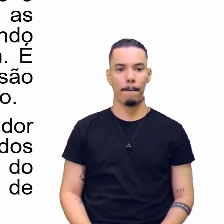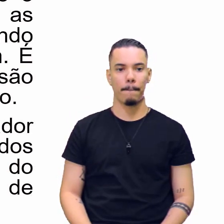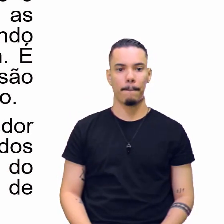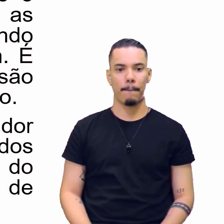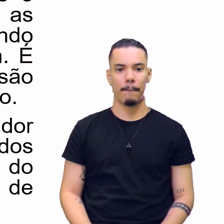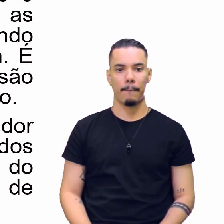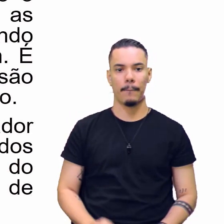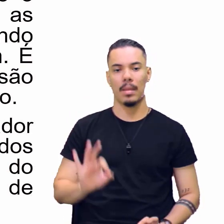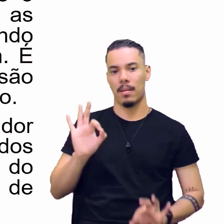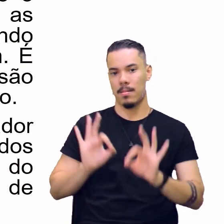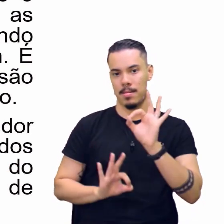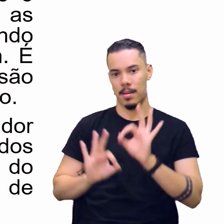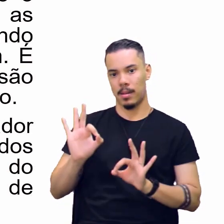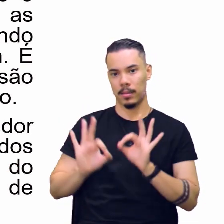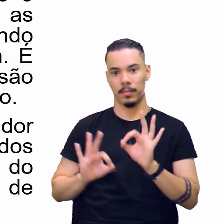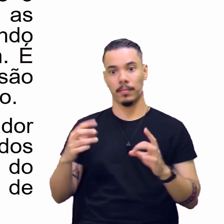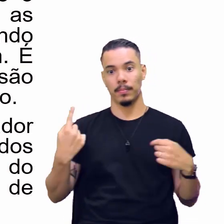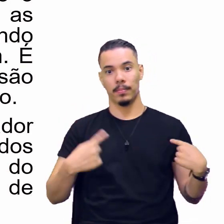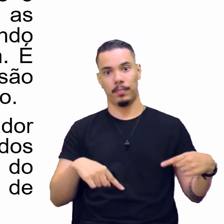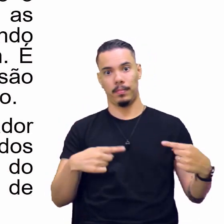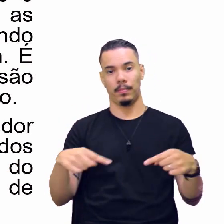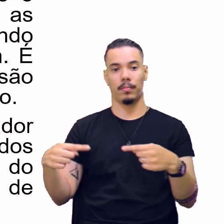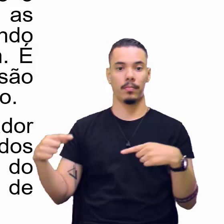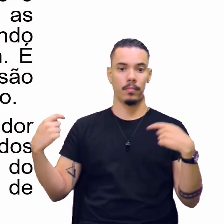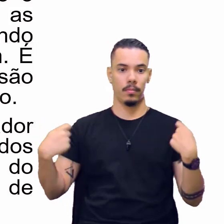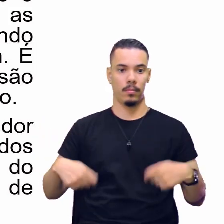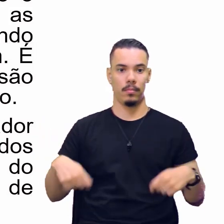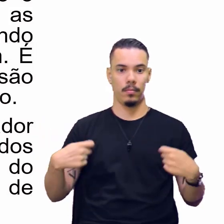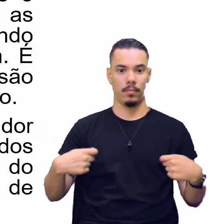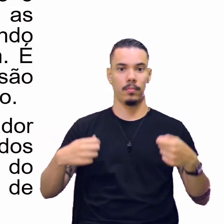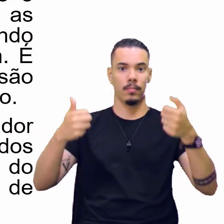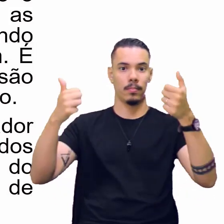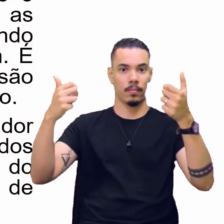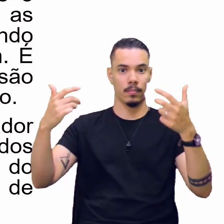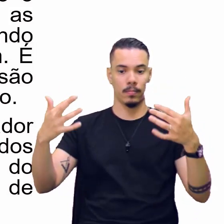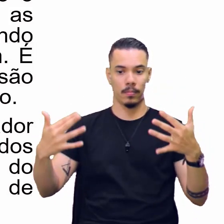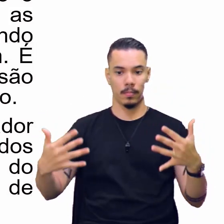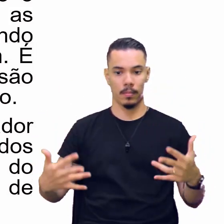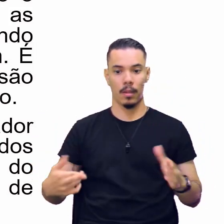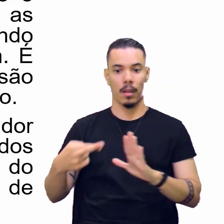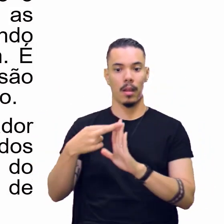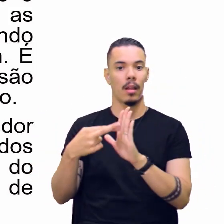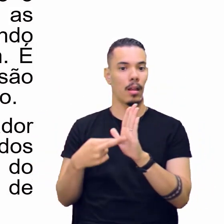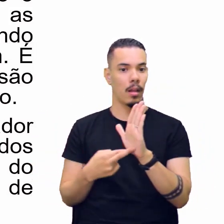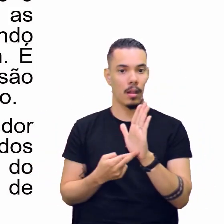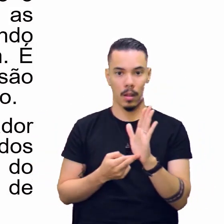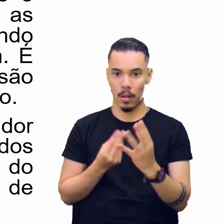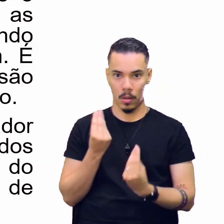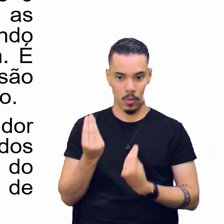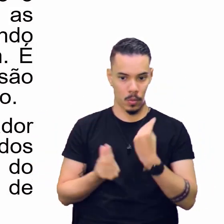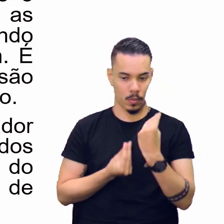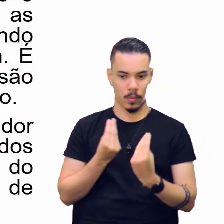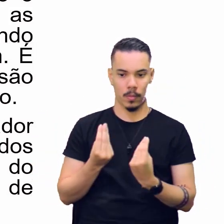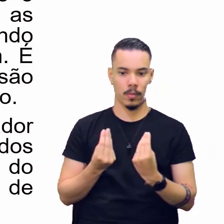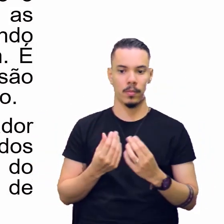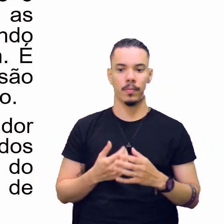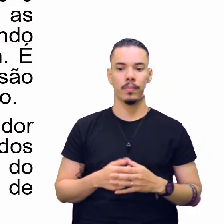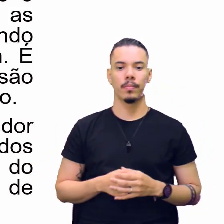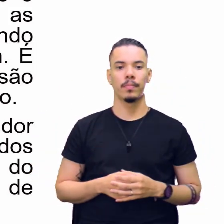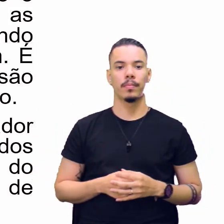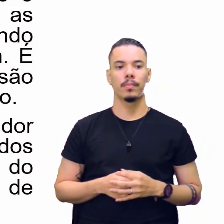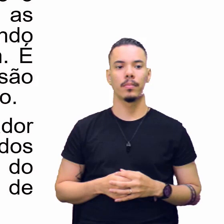Na organização de um debate deve ser definida algumas regras como, olha só, quais são as